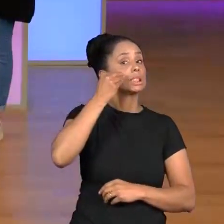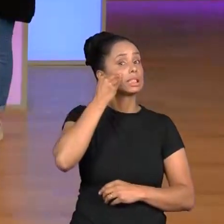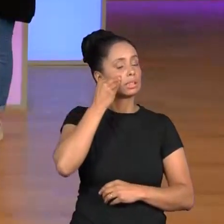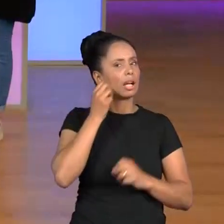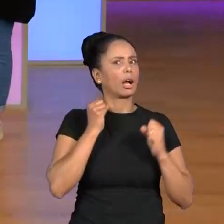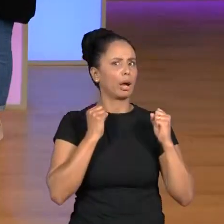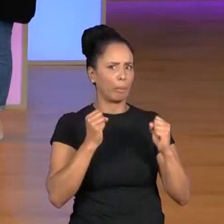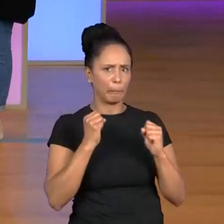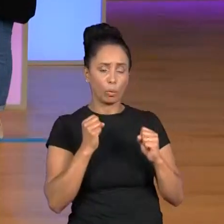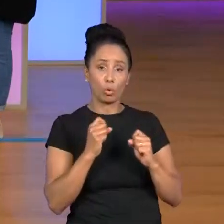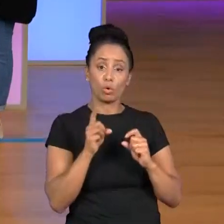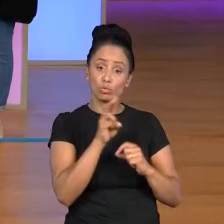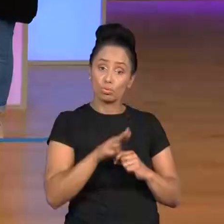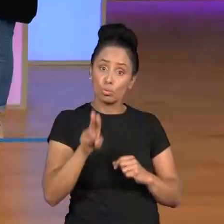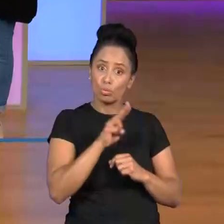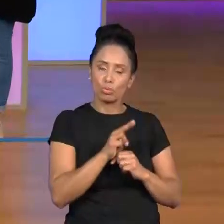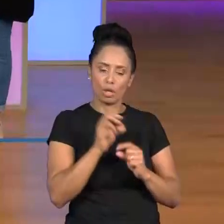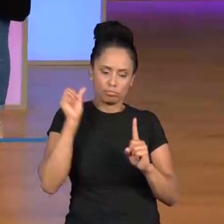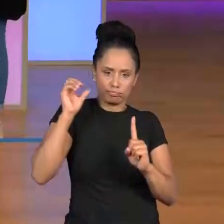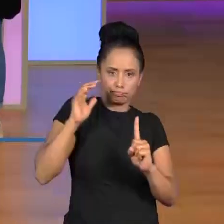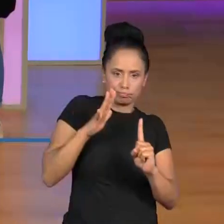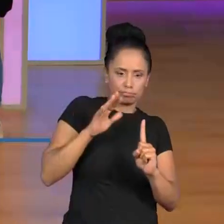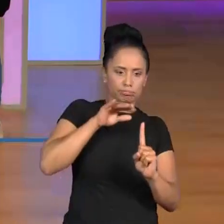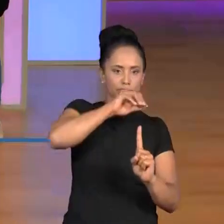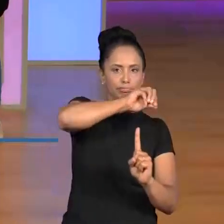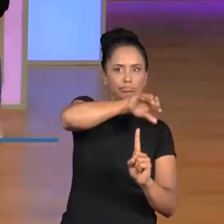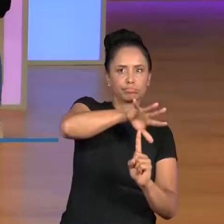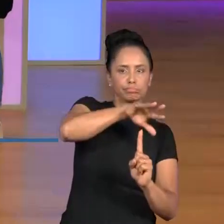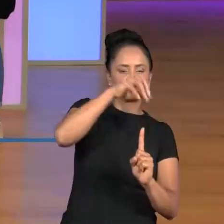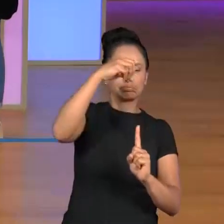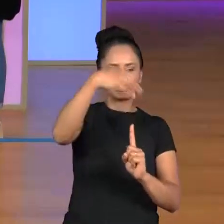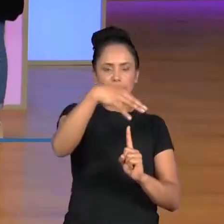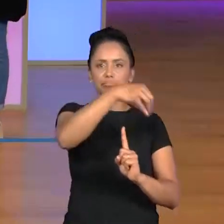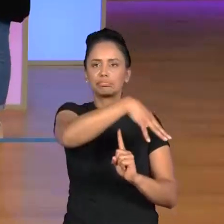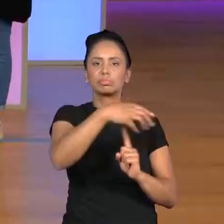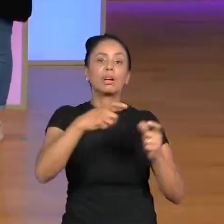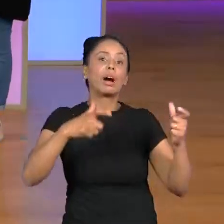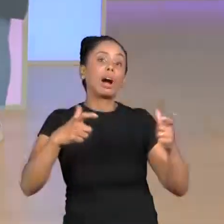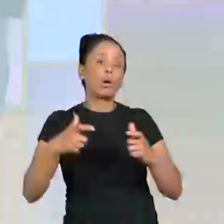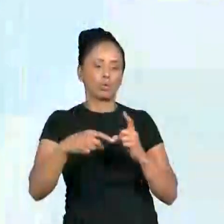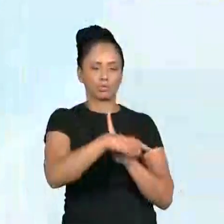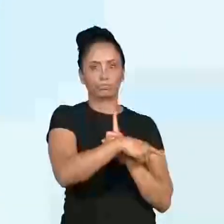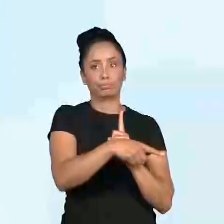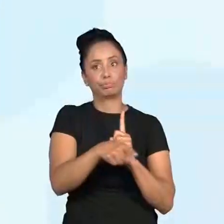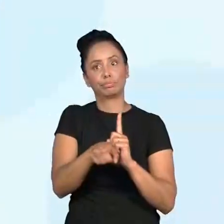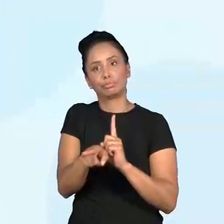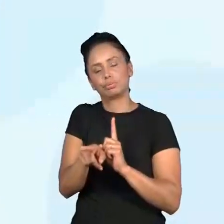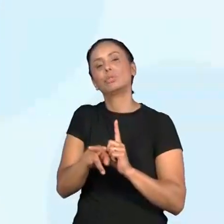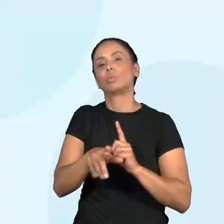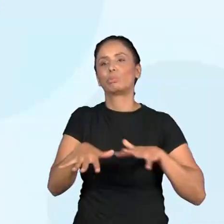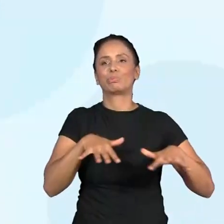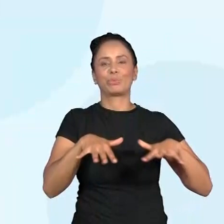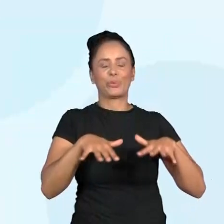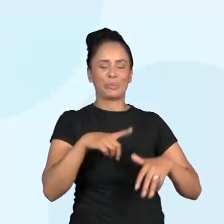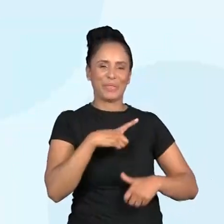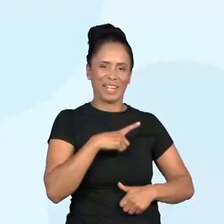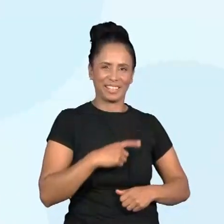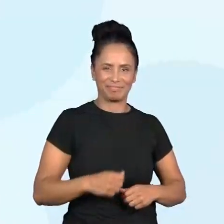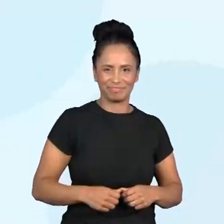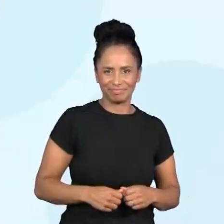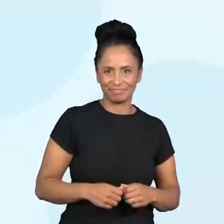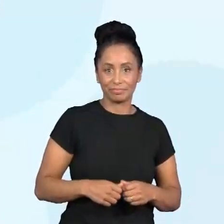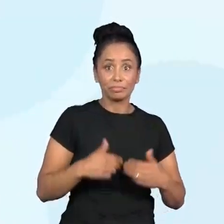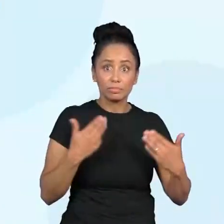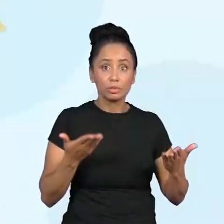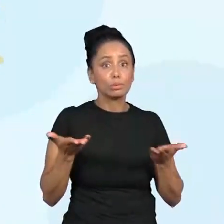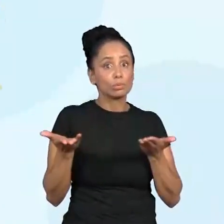Para perceber como a sombra vai se movendo. Mas a nossa aula, Pro, já chegou ao fim. E nós hoje